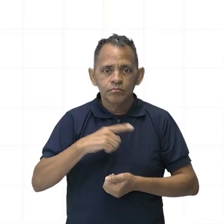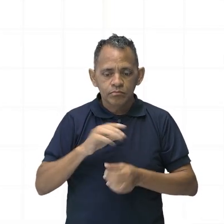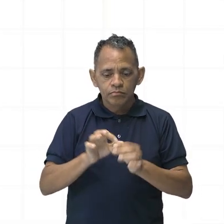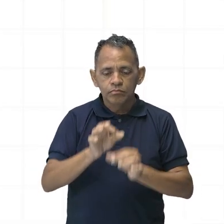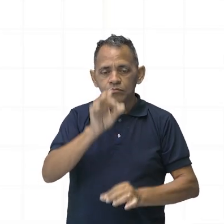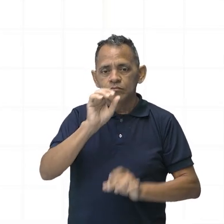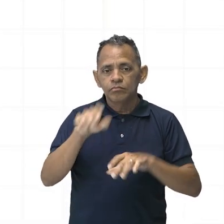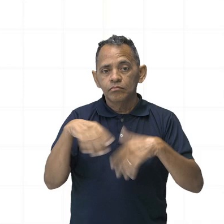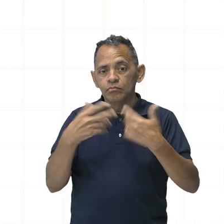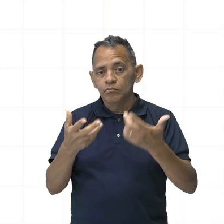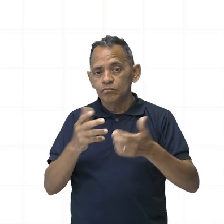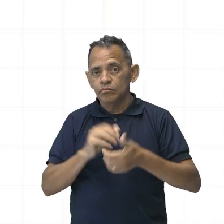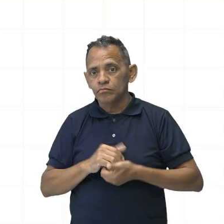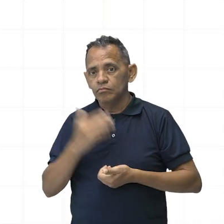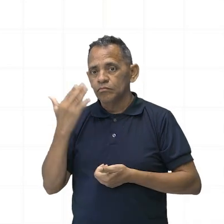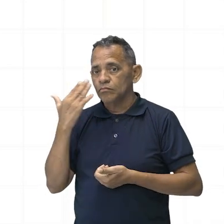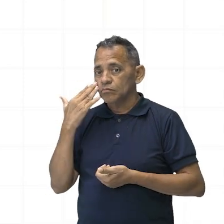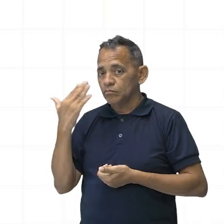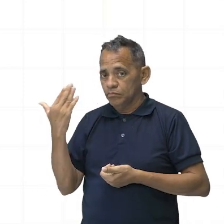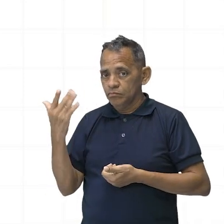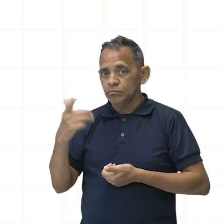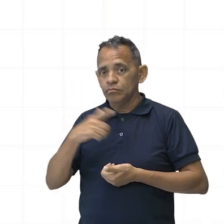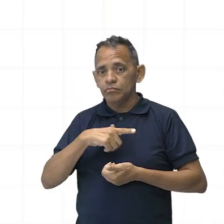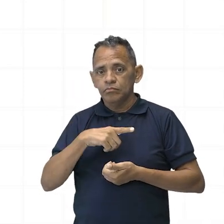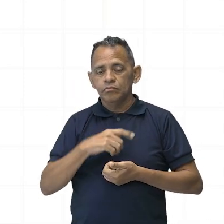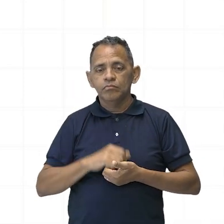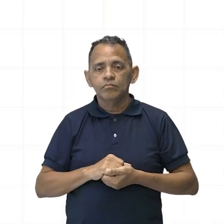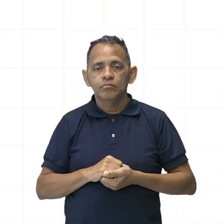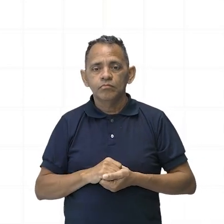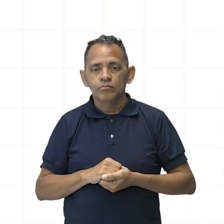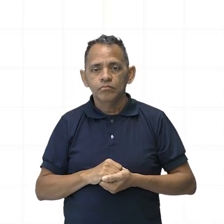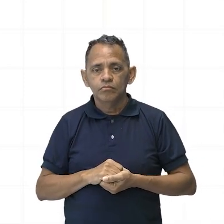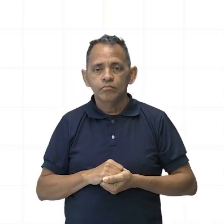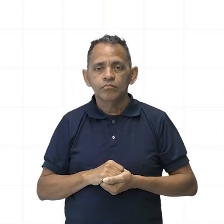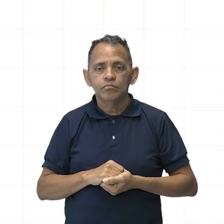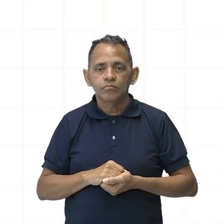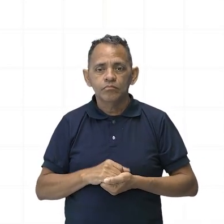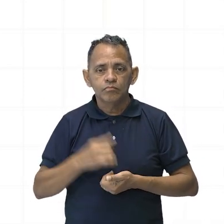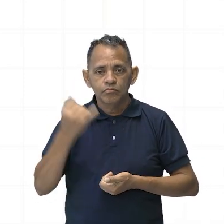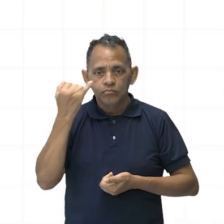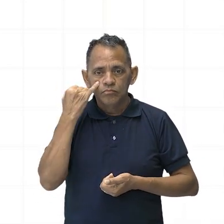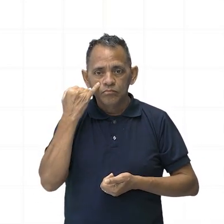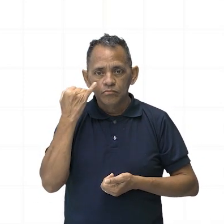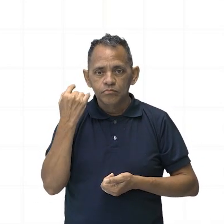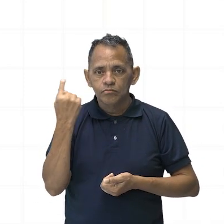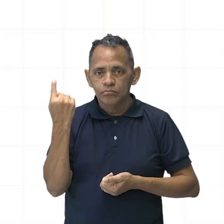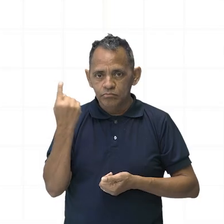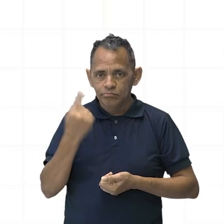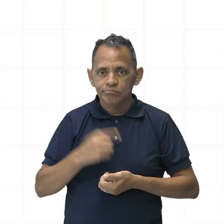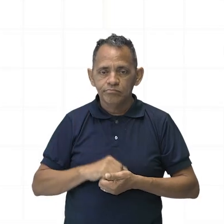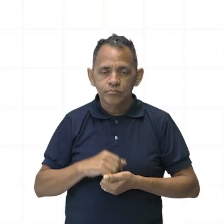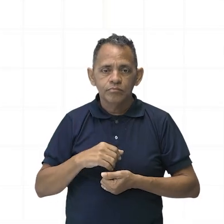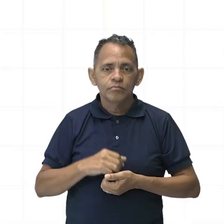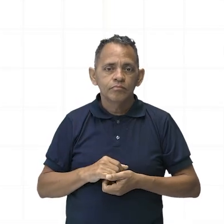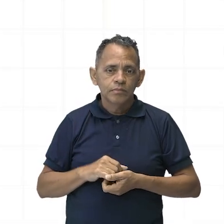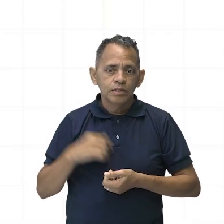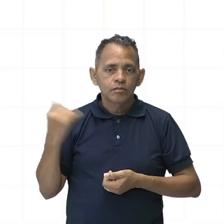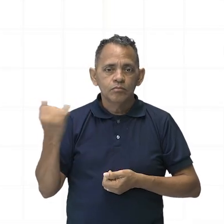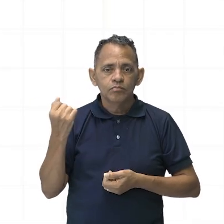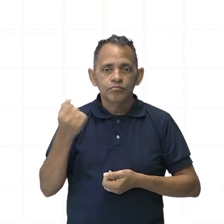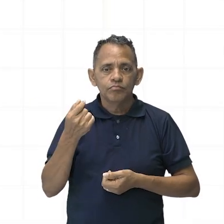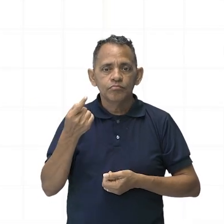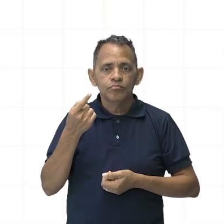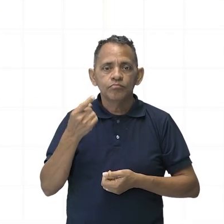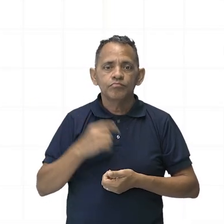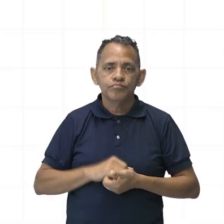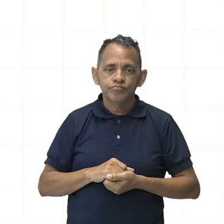aqui o nosso histograma. Uma coisa que é importante a gente observar, que foi falado lá logo